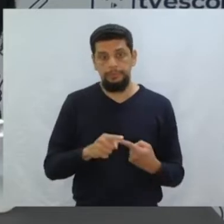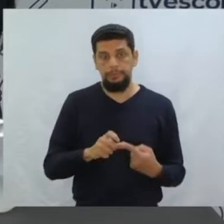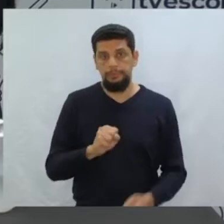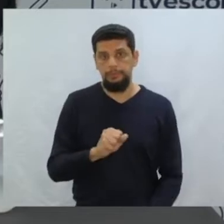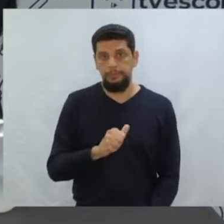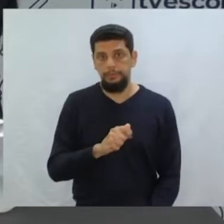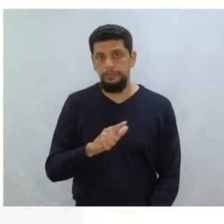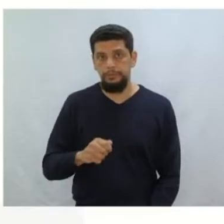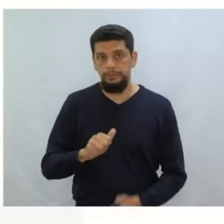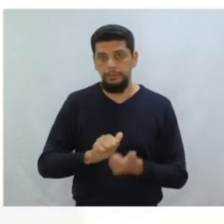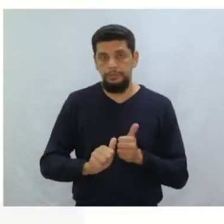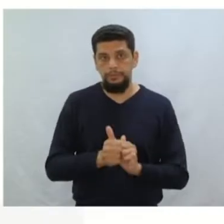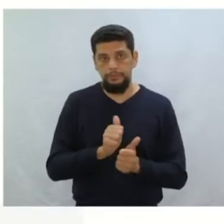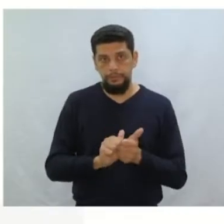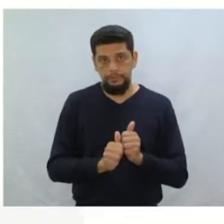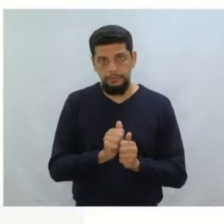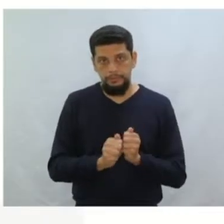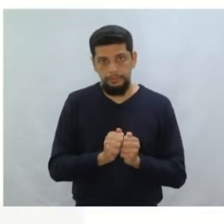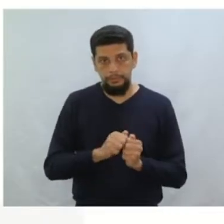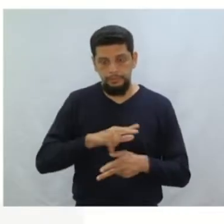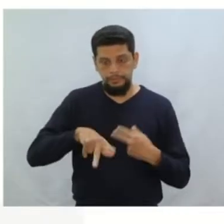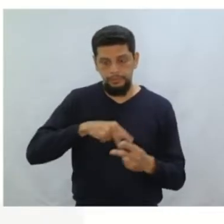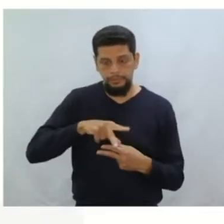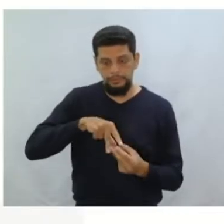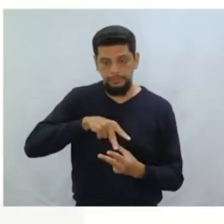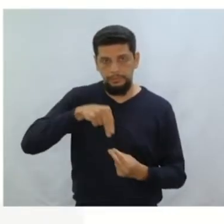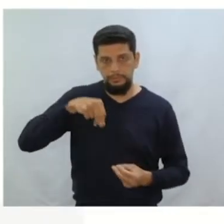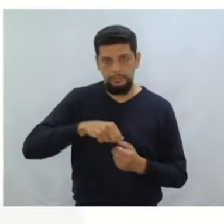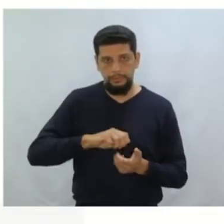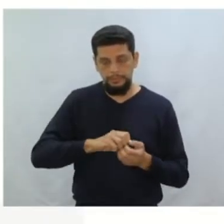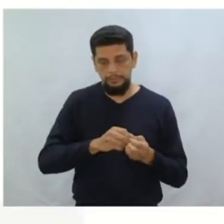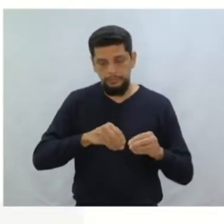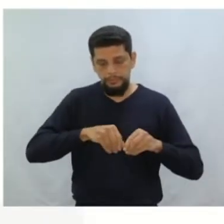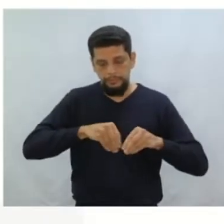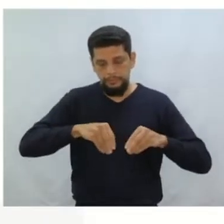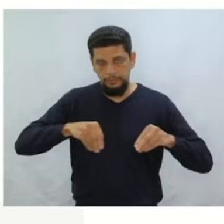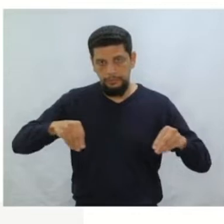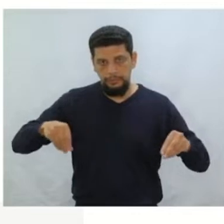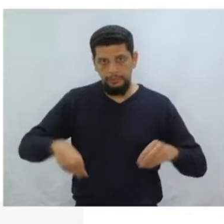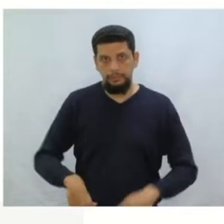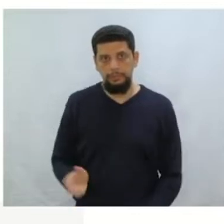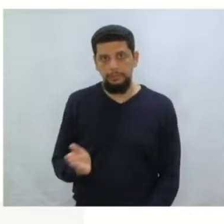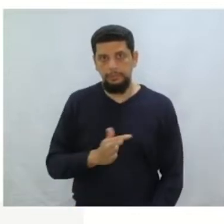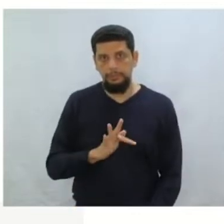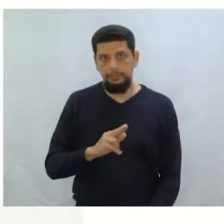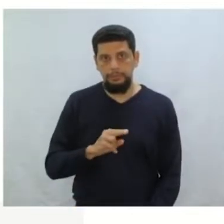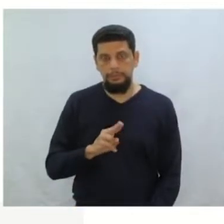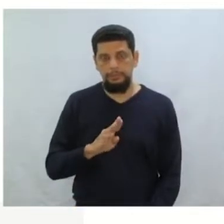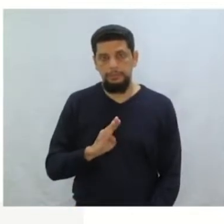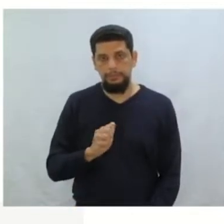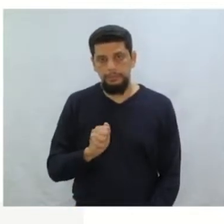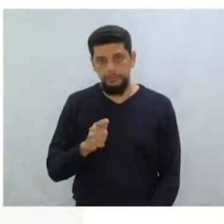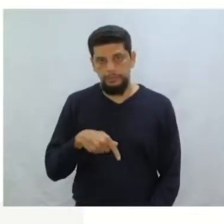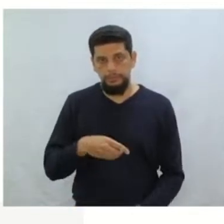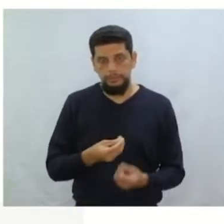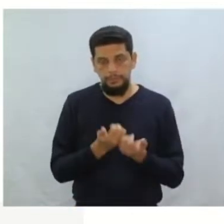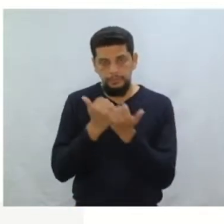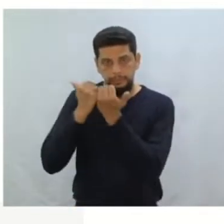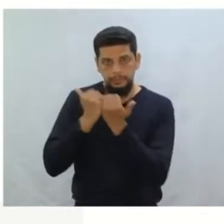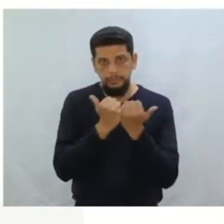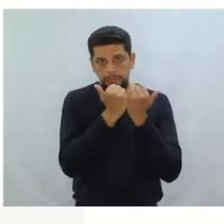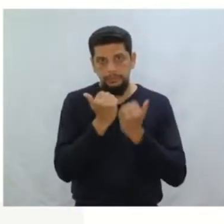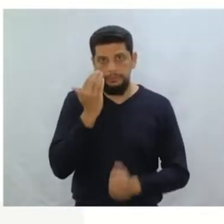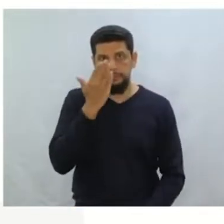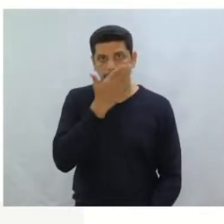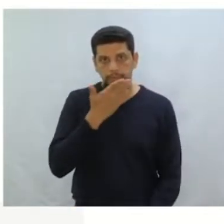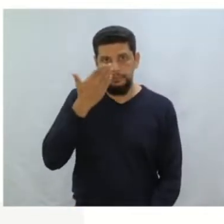lá. Temos o sal, o arroz, o macarrão, a farinha de trigo, fubá, farinha